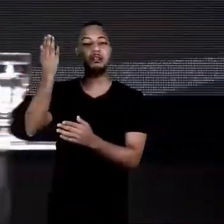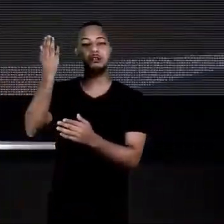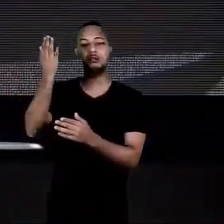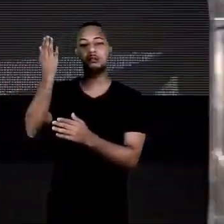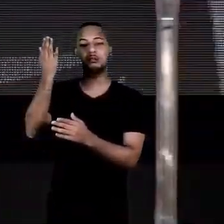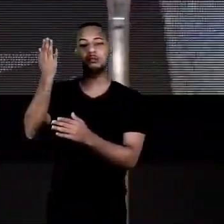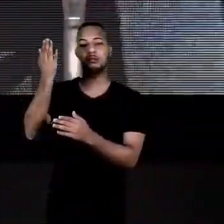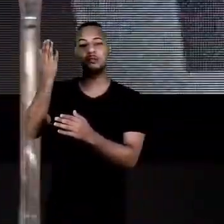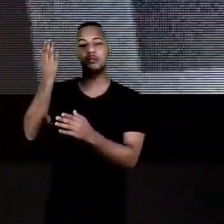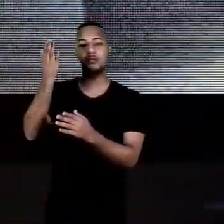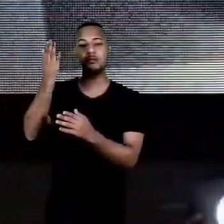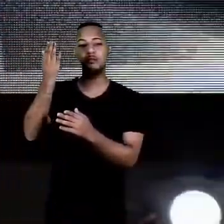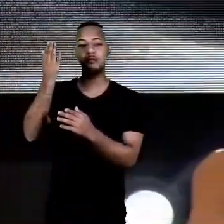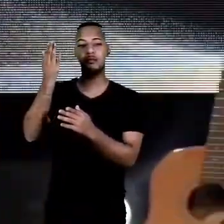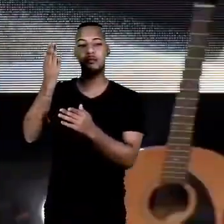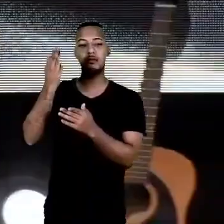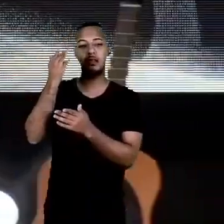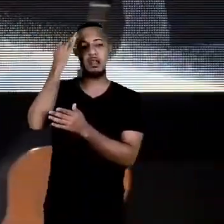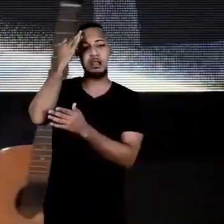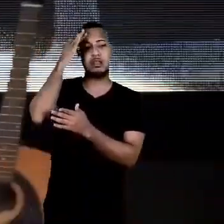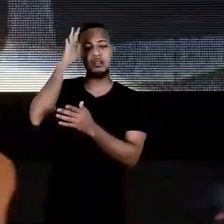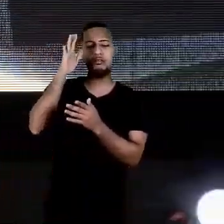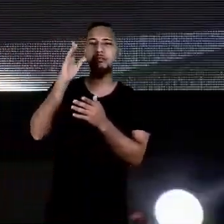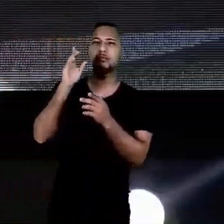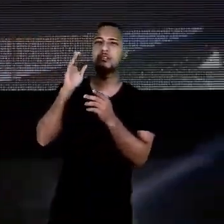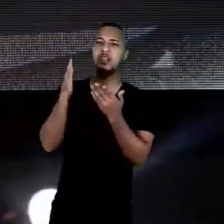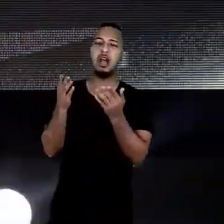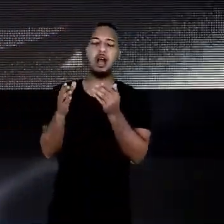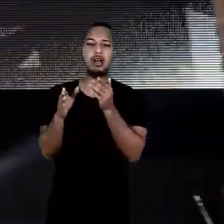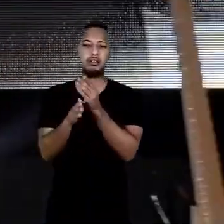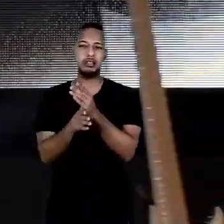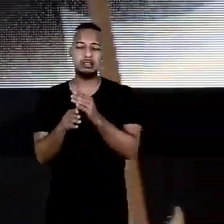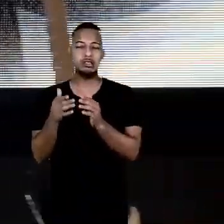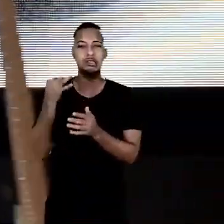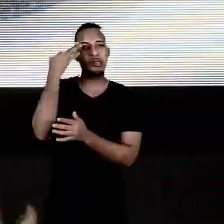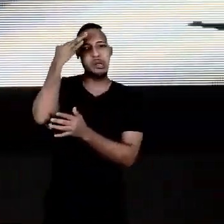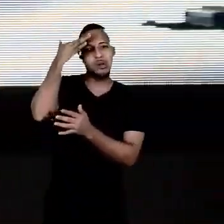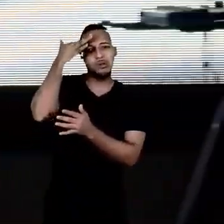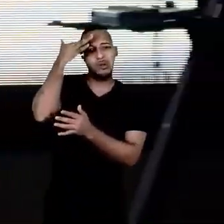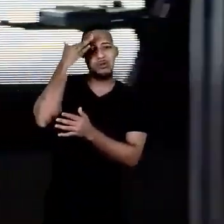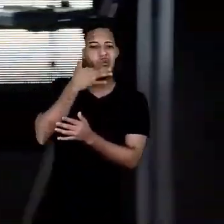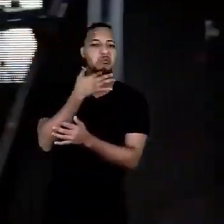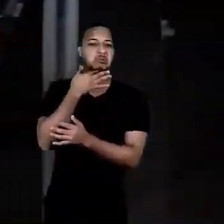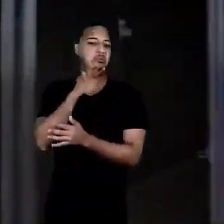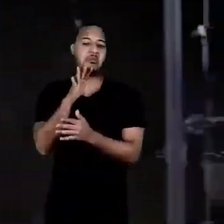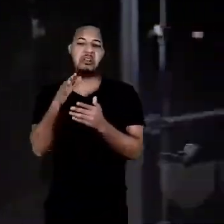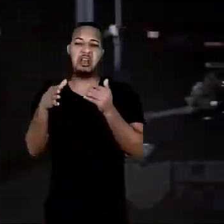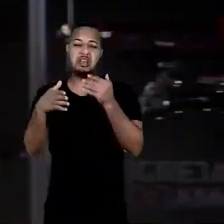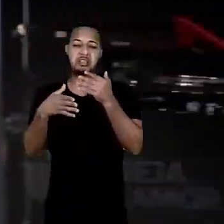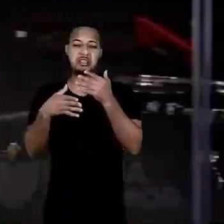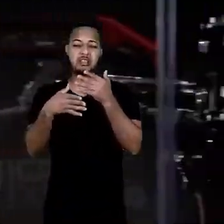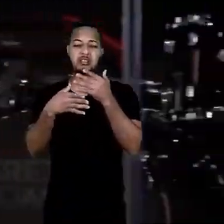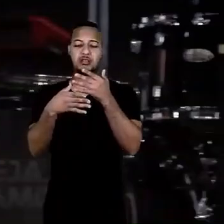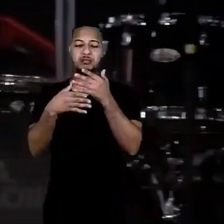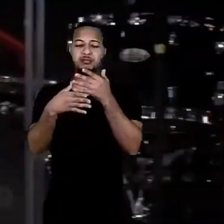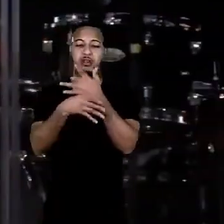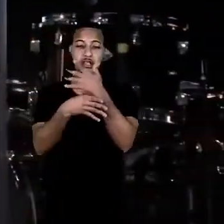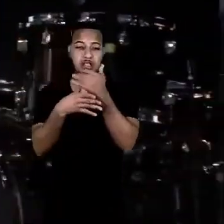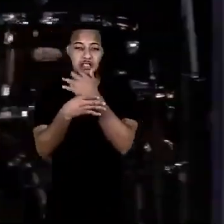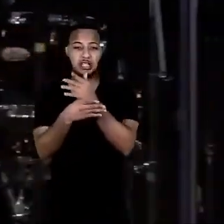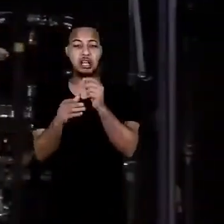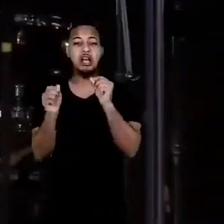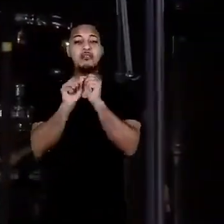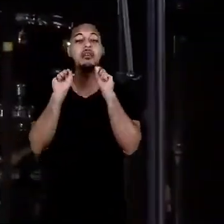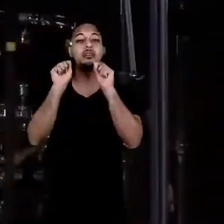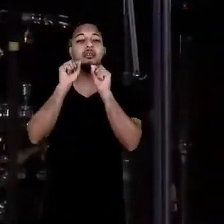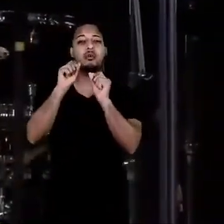gente coloca, quem não sabe, né, andar no Recife, em lugares, a gente sempre usa o GPS ou o Waze. E às vezes, quando